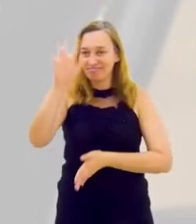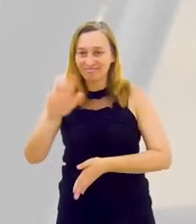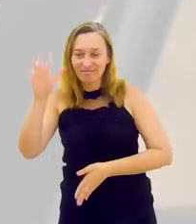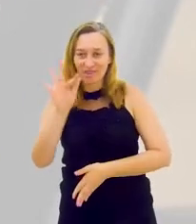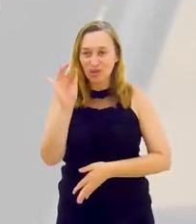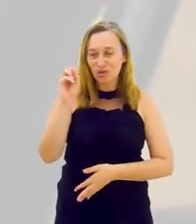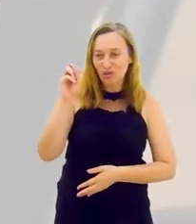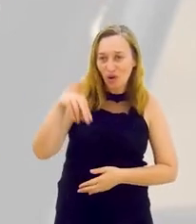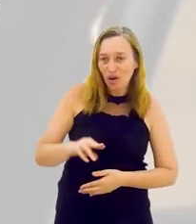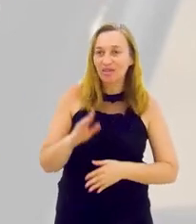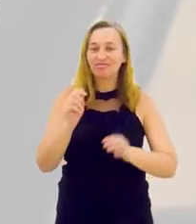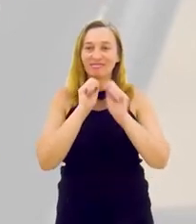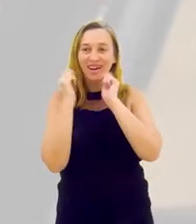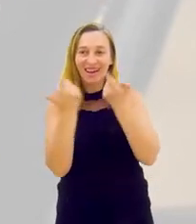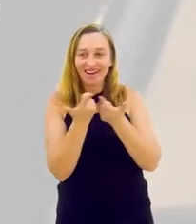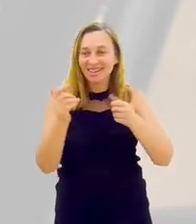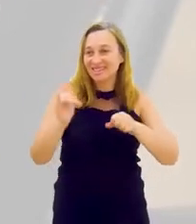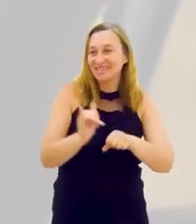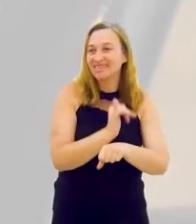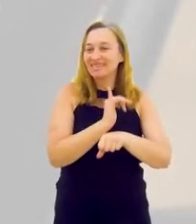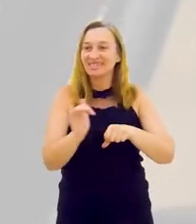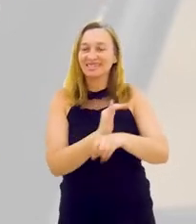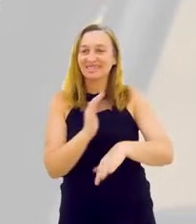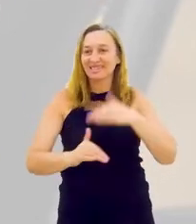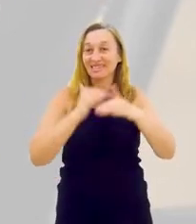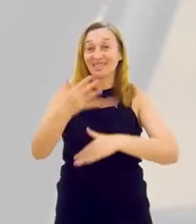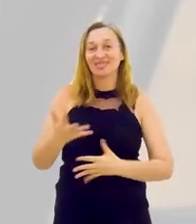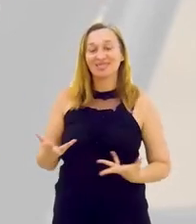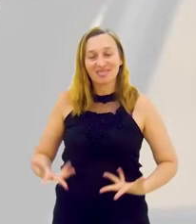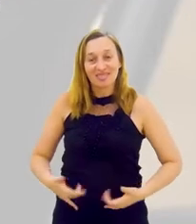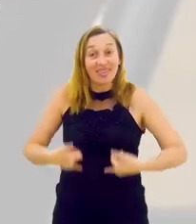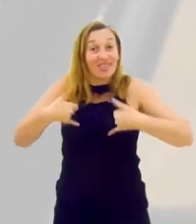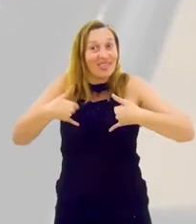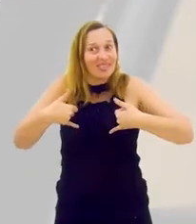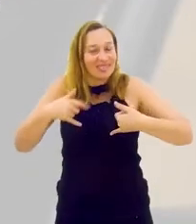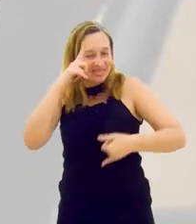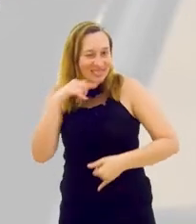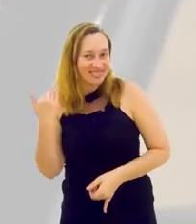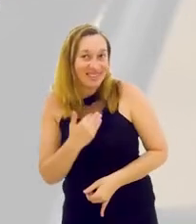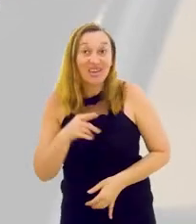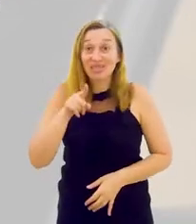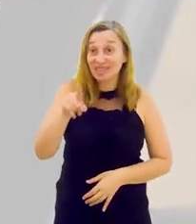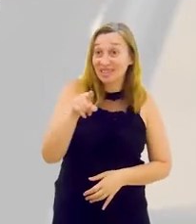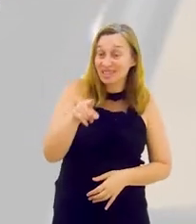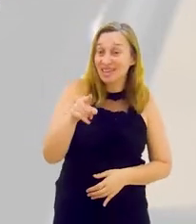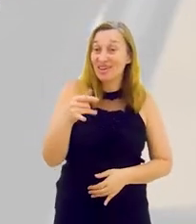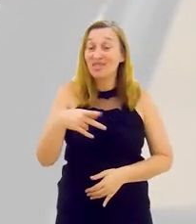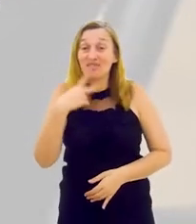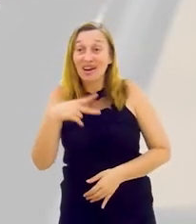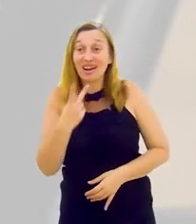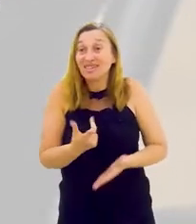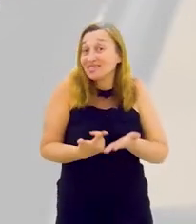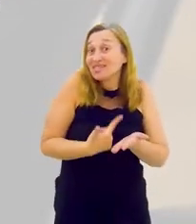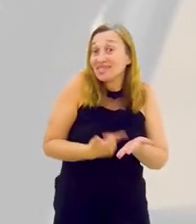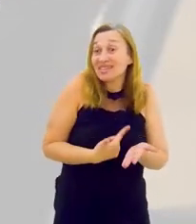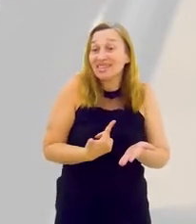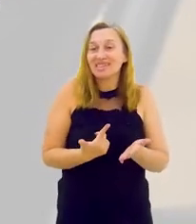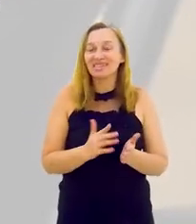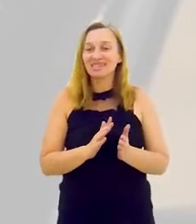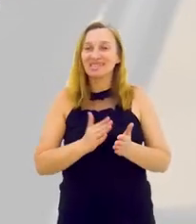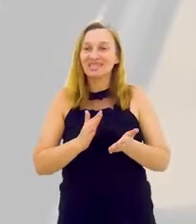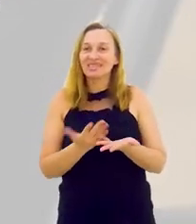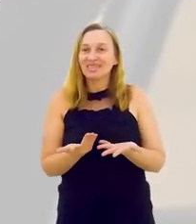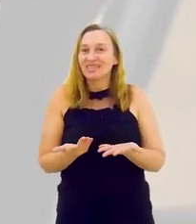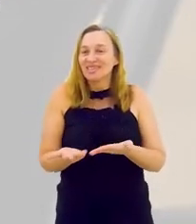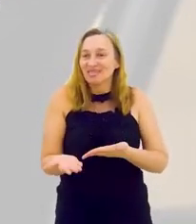do Fórum da Alerj, Desenvolvimento Estratégico do Estado de Janeiro. Foi uma honra, tá, Geisa, pela você falando sobre o livro logo na